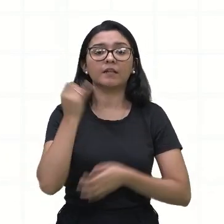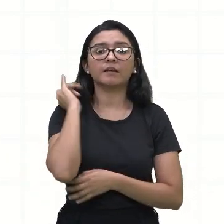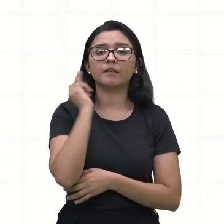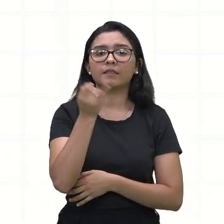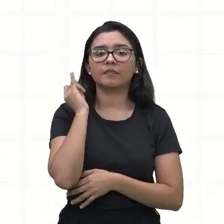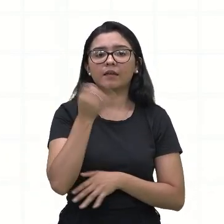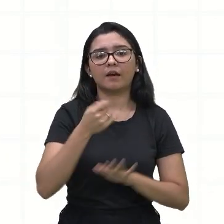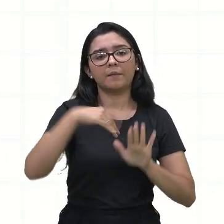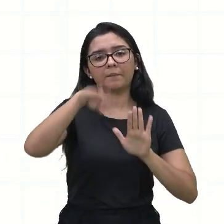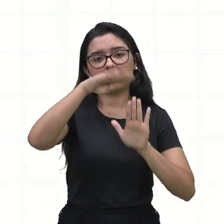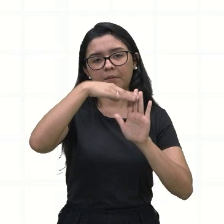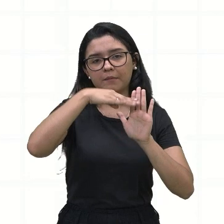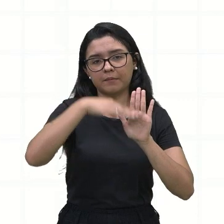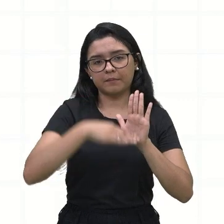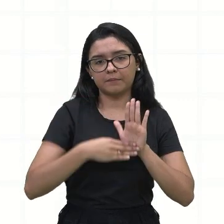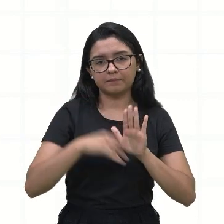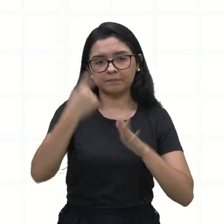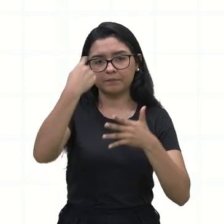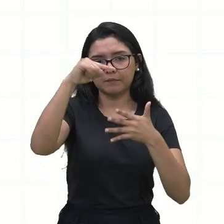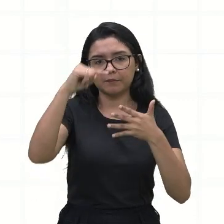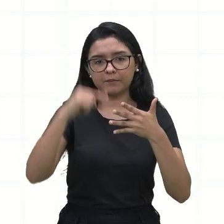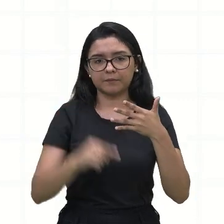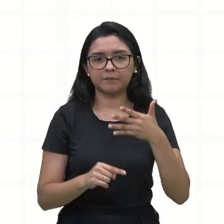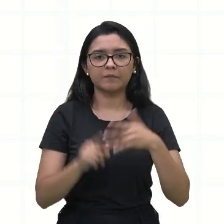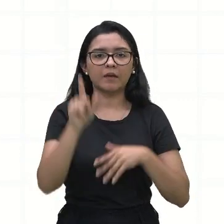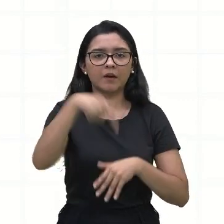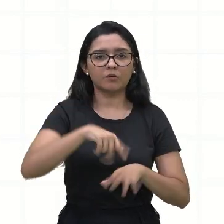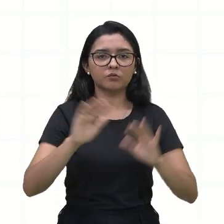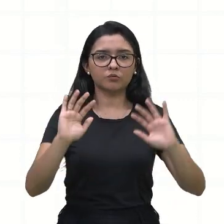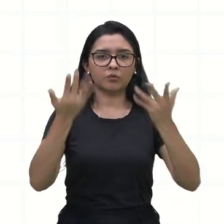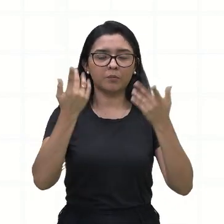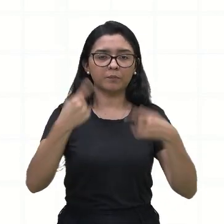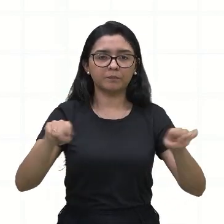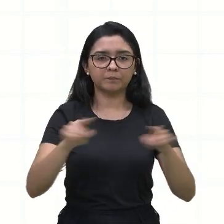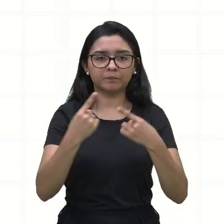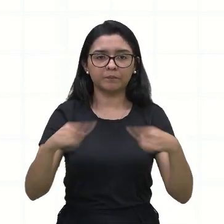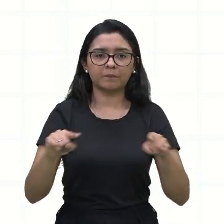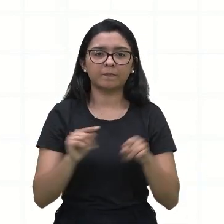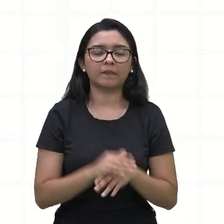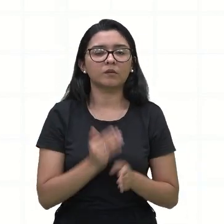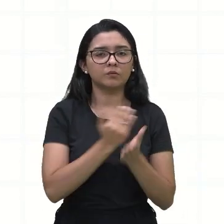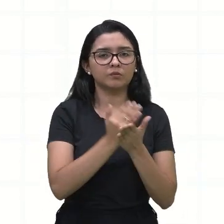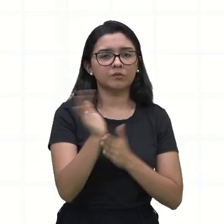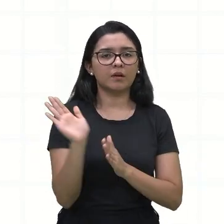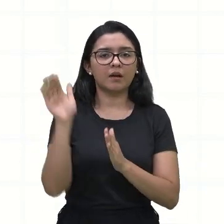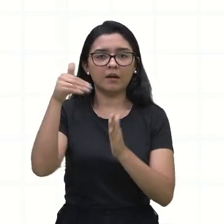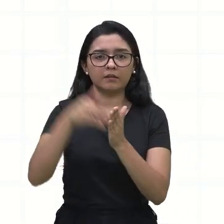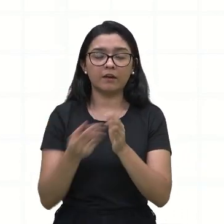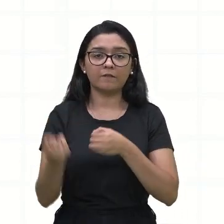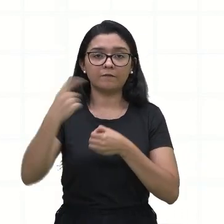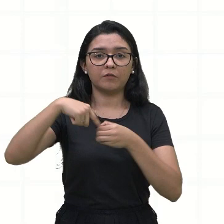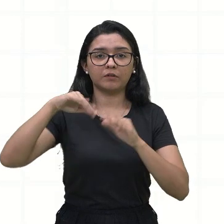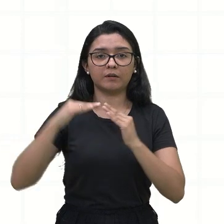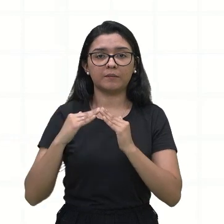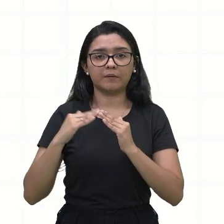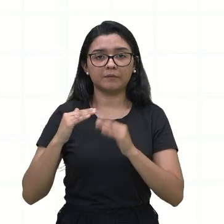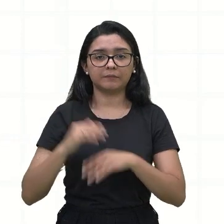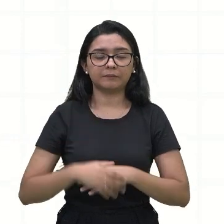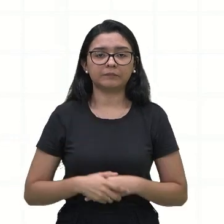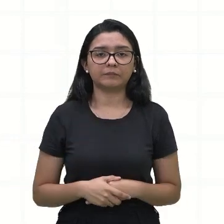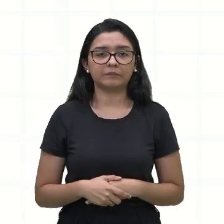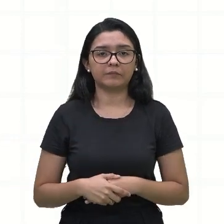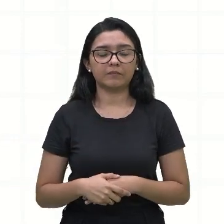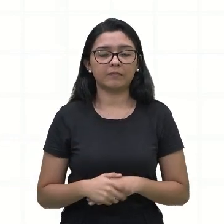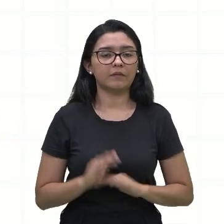de um personagem a um concerto musical, desde o momento de interesse inicial até a sua volta para casa. Muito bem.